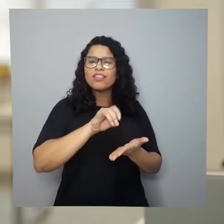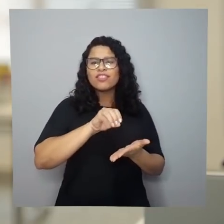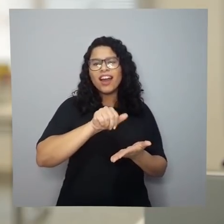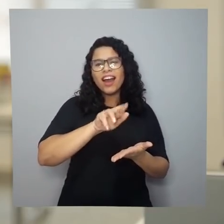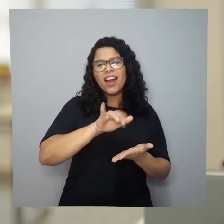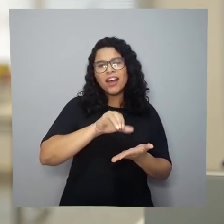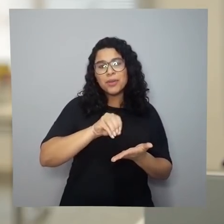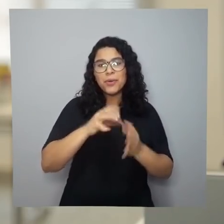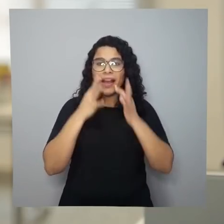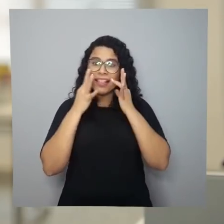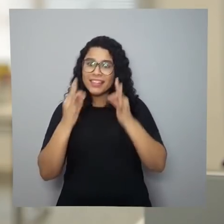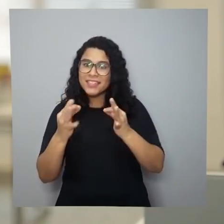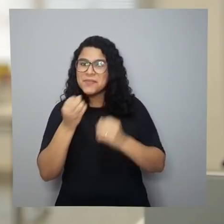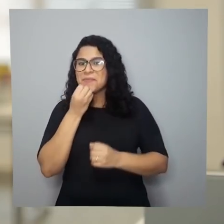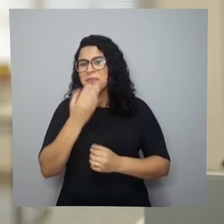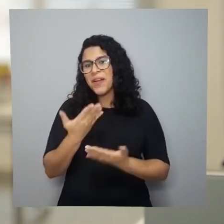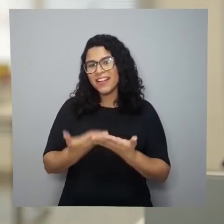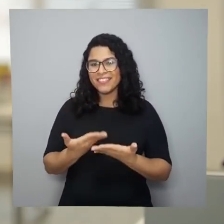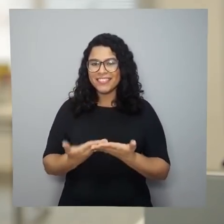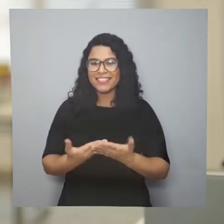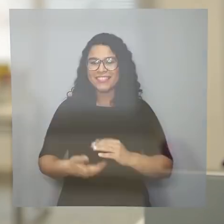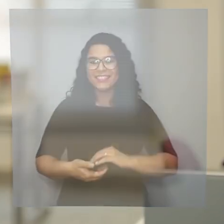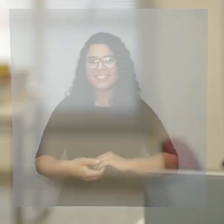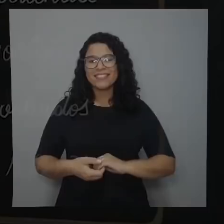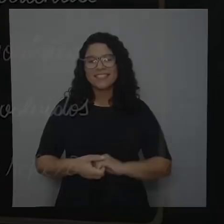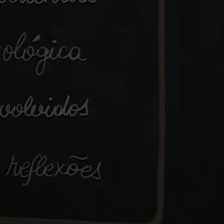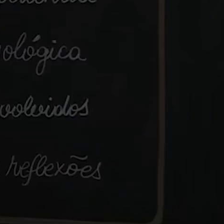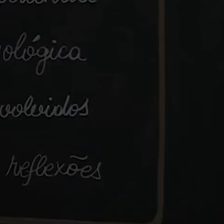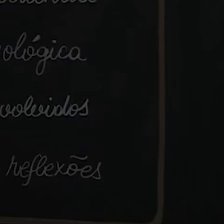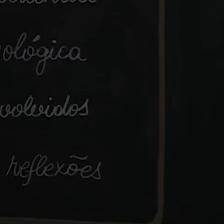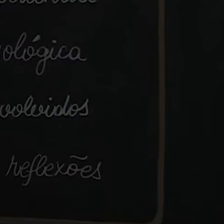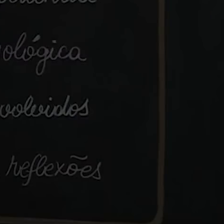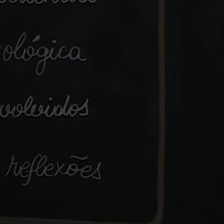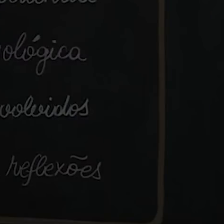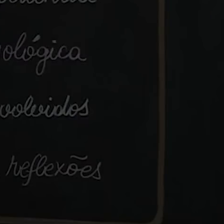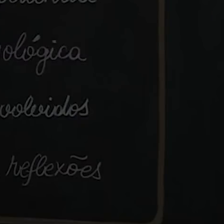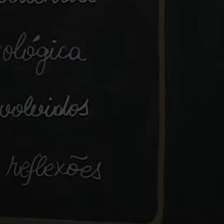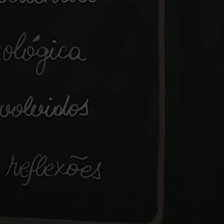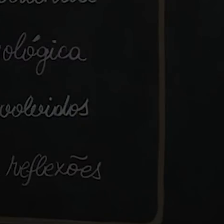diário. Fiquem atentos e boa aula!